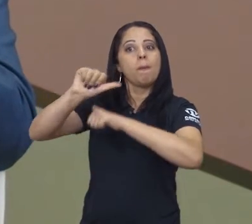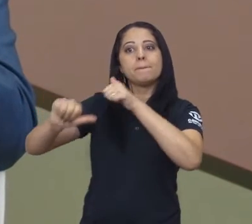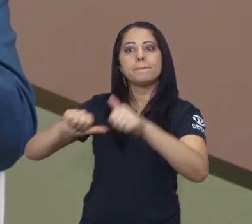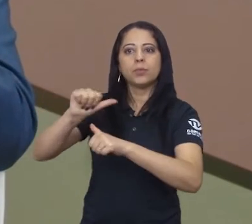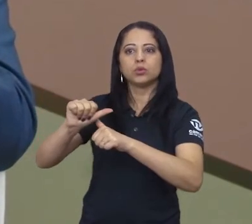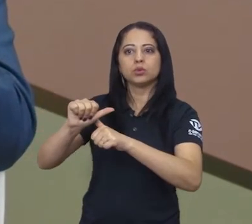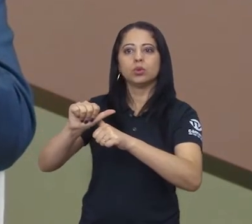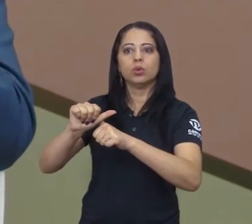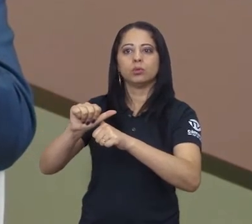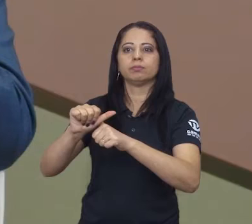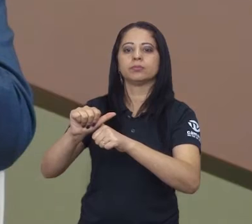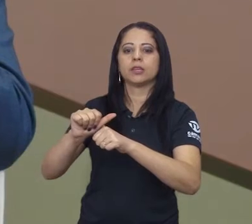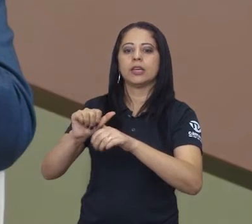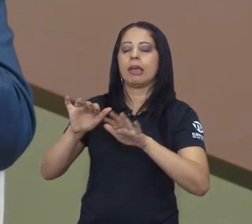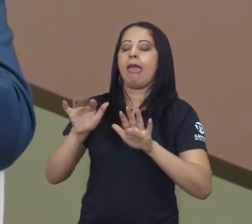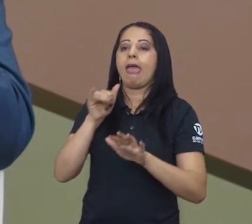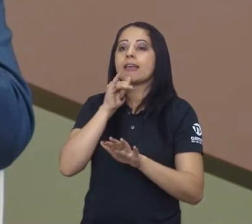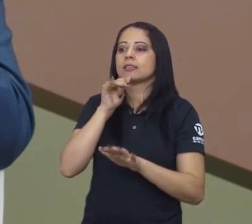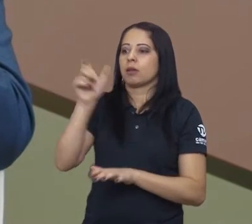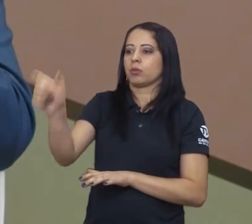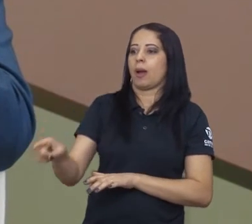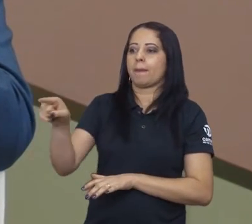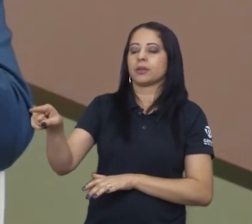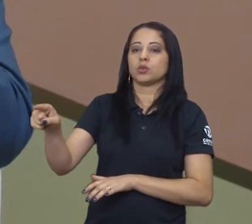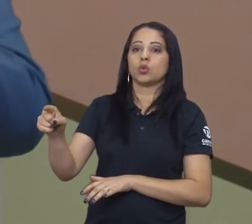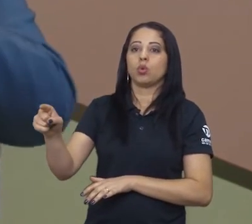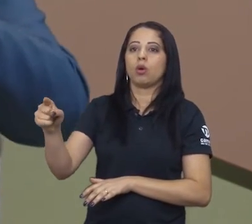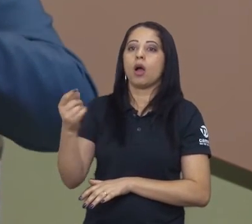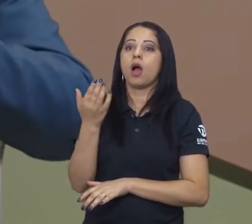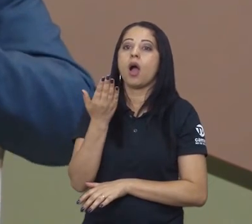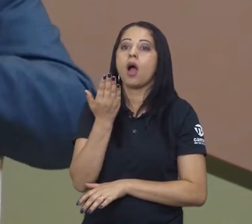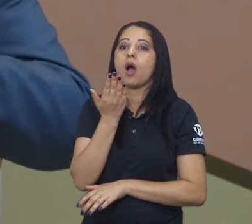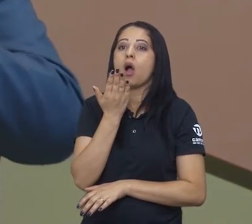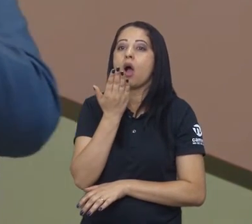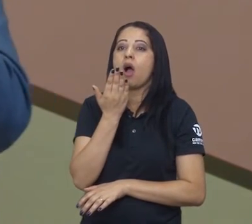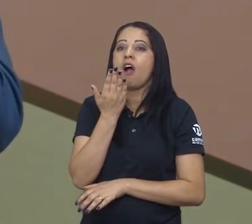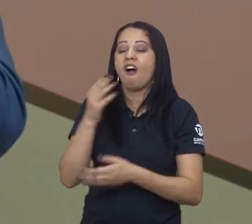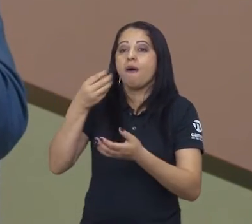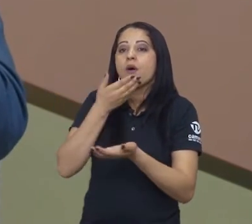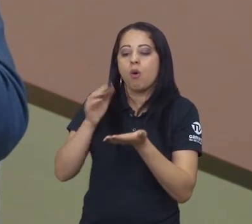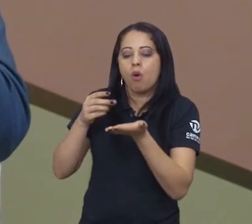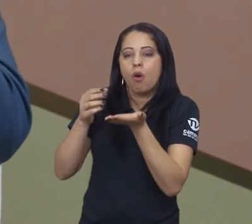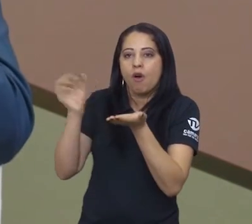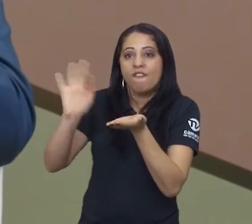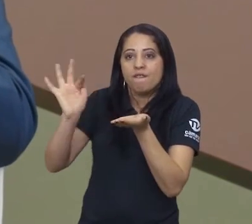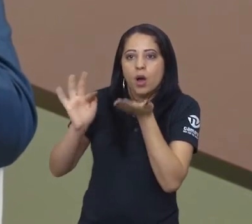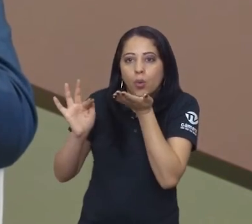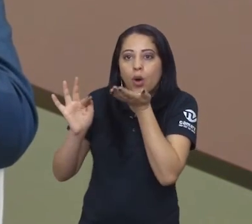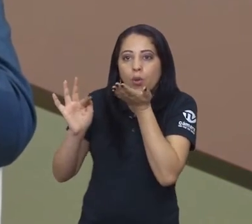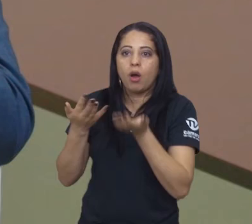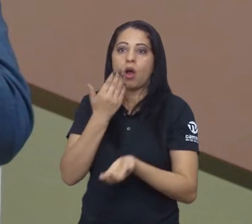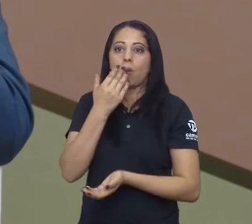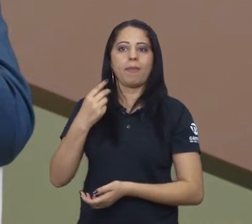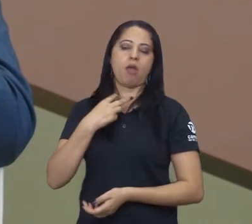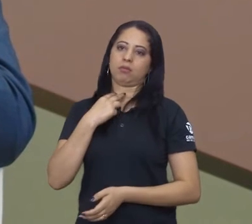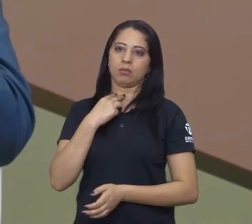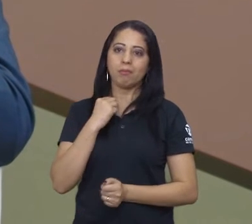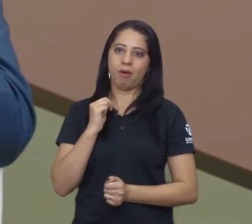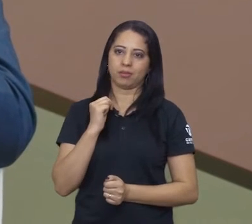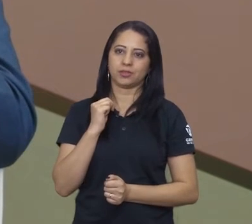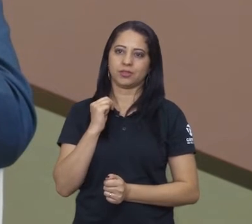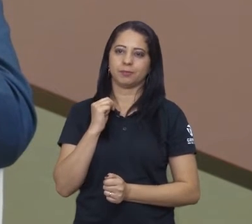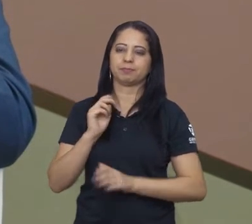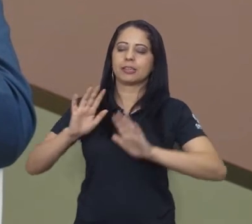ao glúten então você pode não ser um celíaco ou tem uma doença selica onde ele você não tem a capacidade de